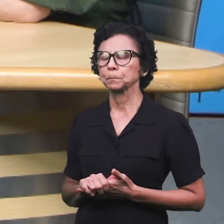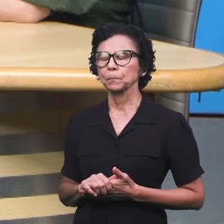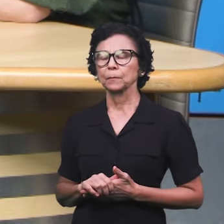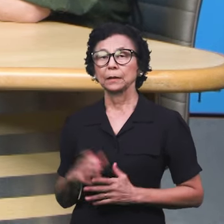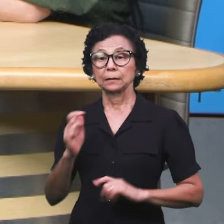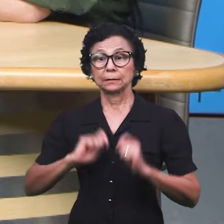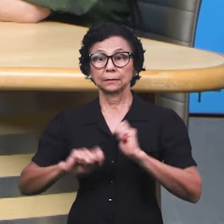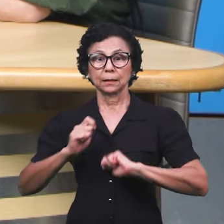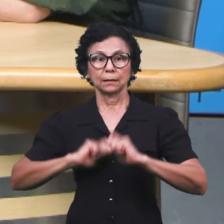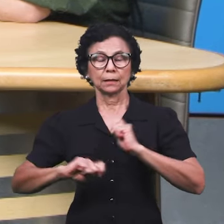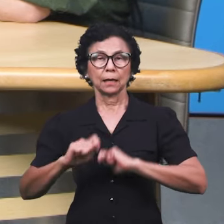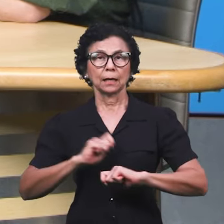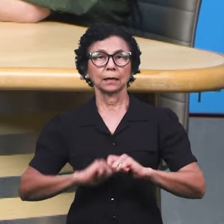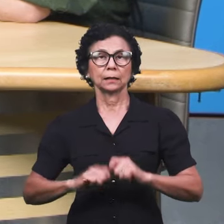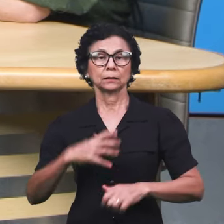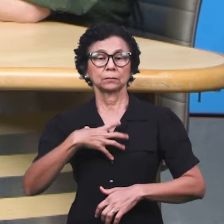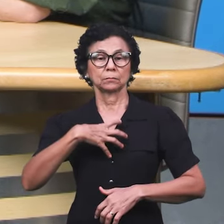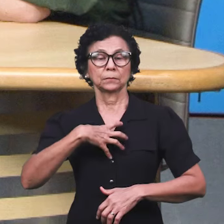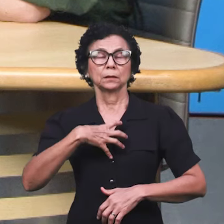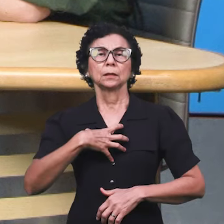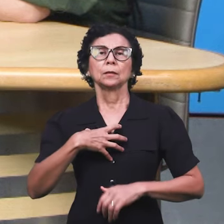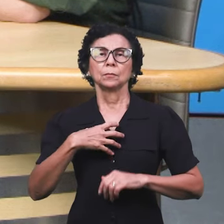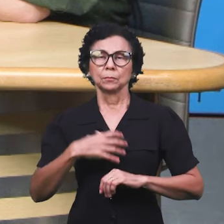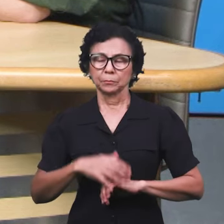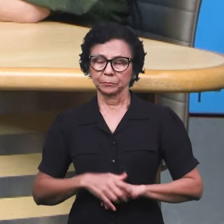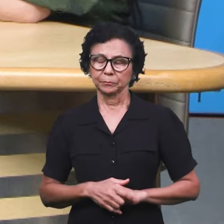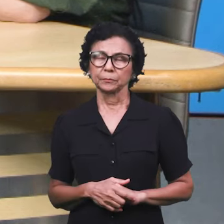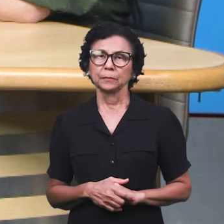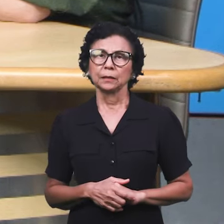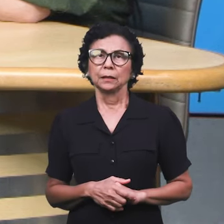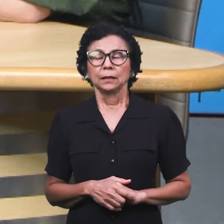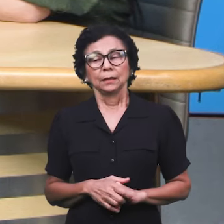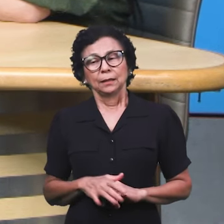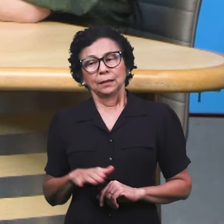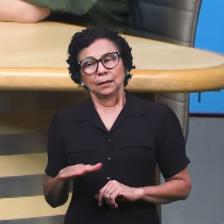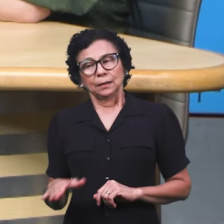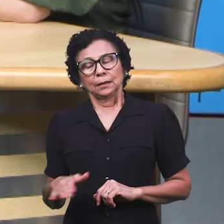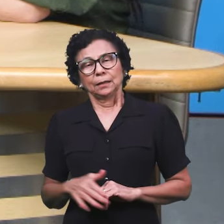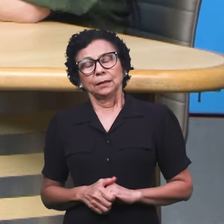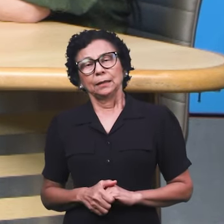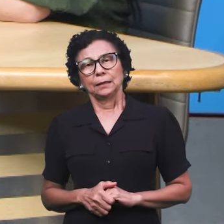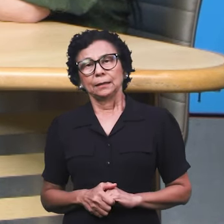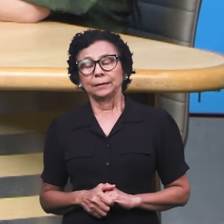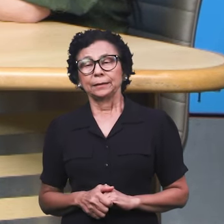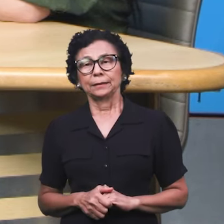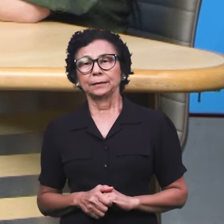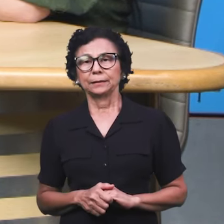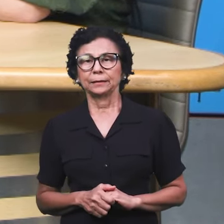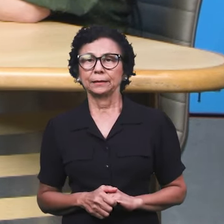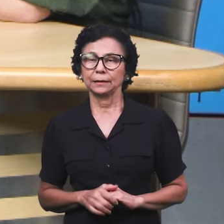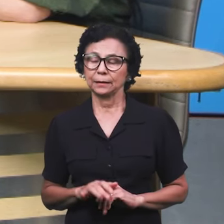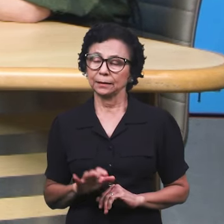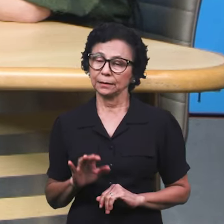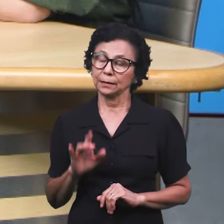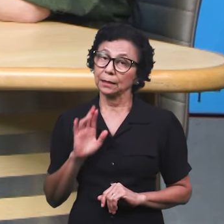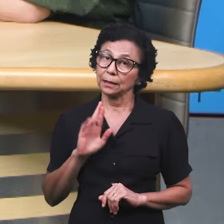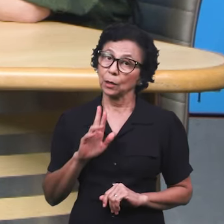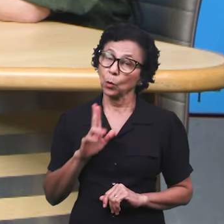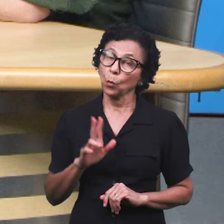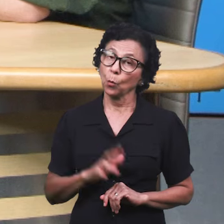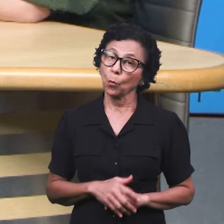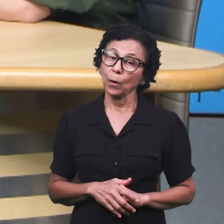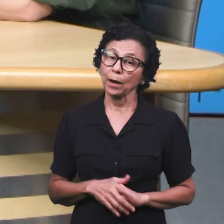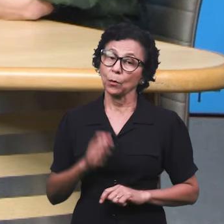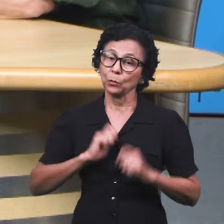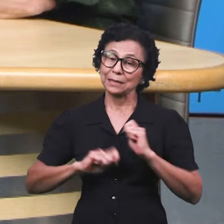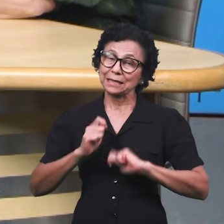ele pode desencadear. Lembrando, ele é gatilho, ele não é igual, ele não é causa, não é o estresse que causa asma. Sim. Mas